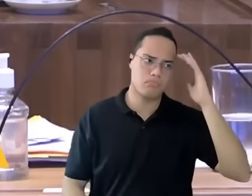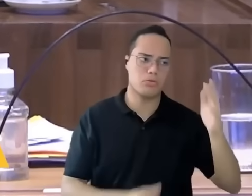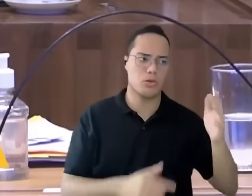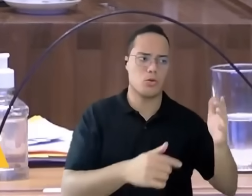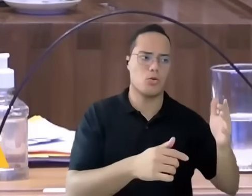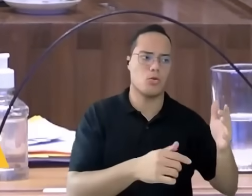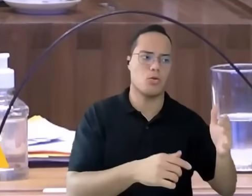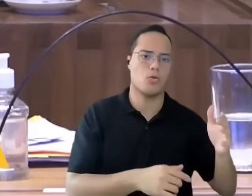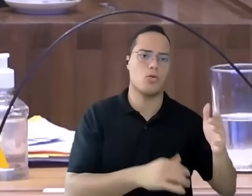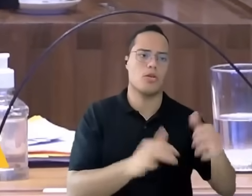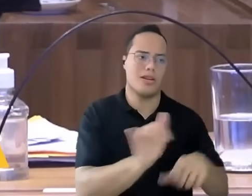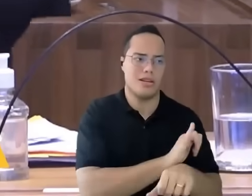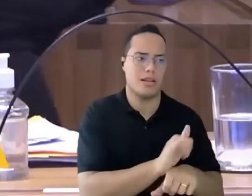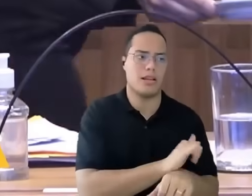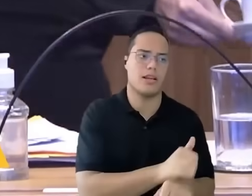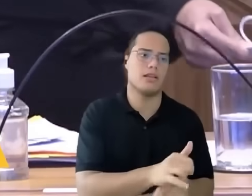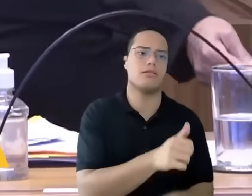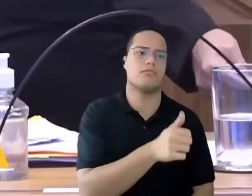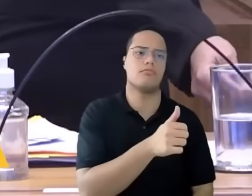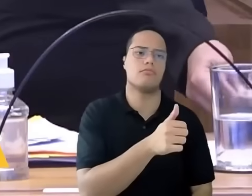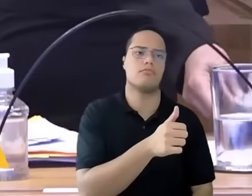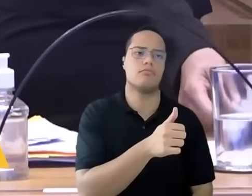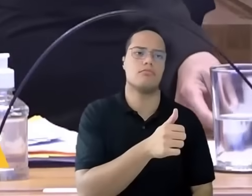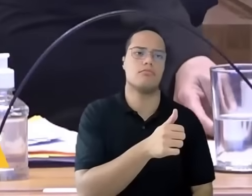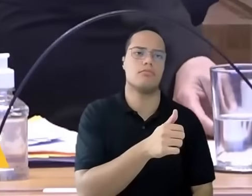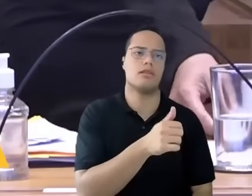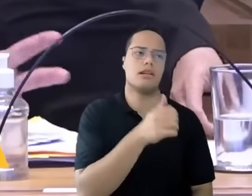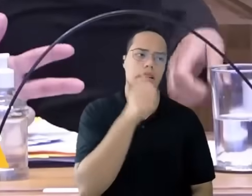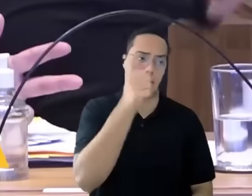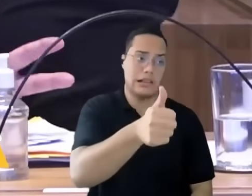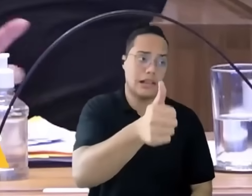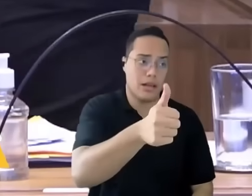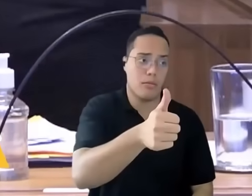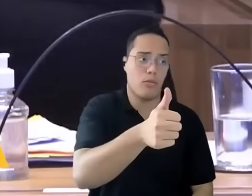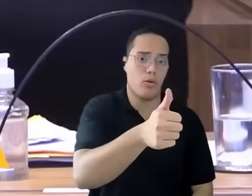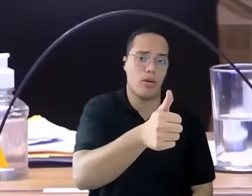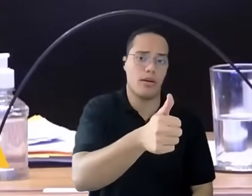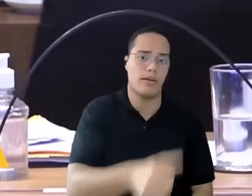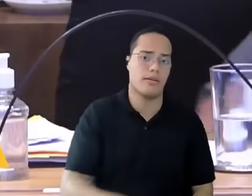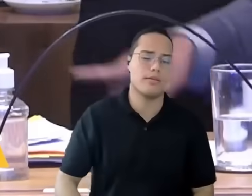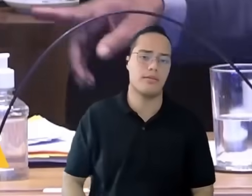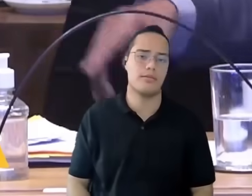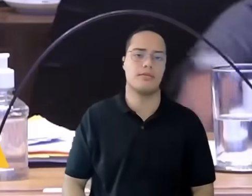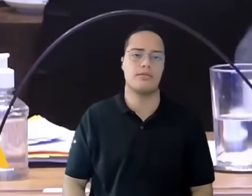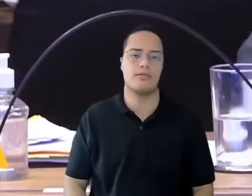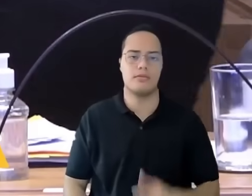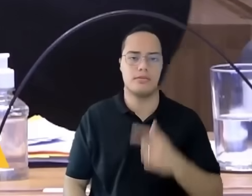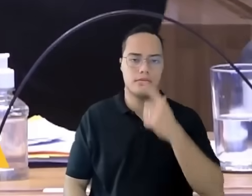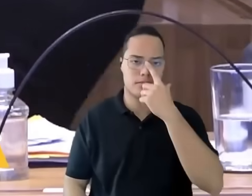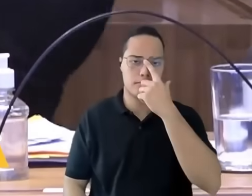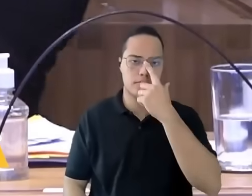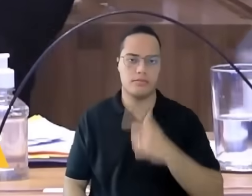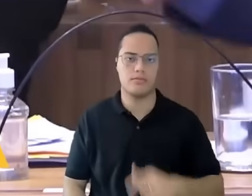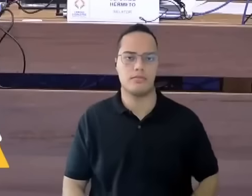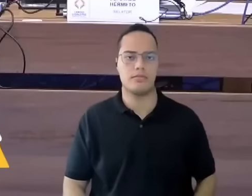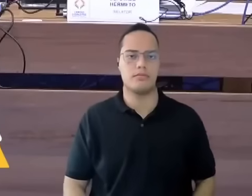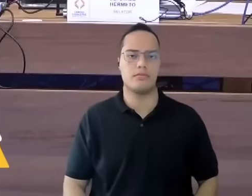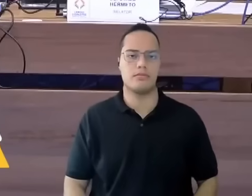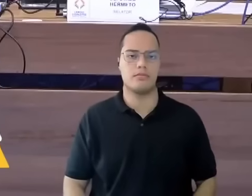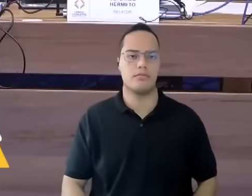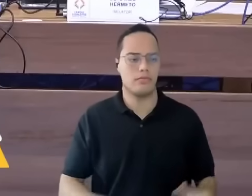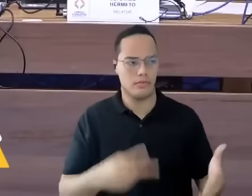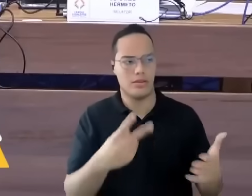coerente com aquilo que nós tínhamos olhando no retrovisor agora agora é fácil ele falha